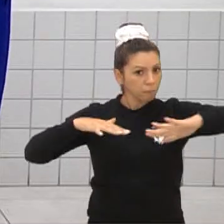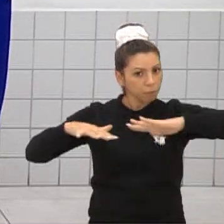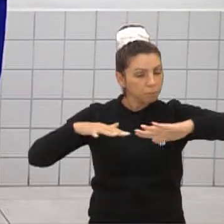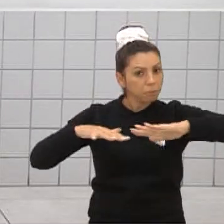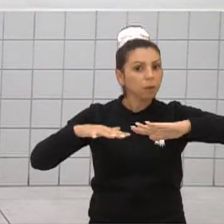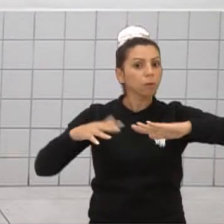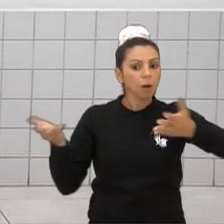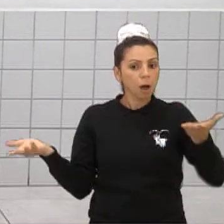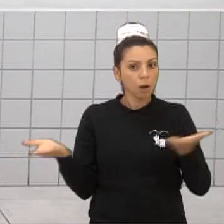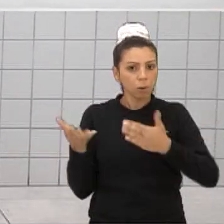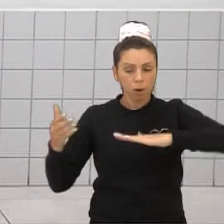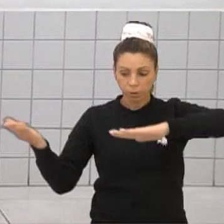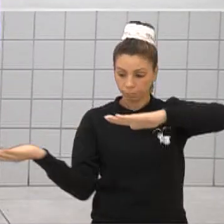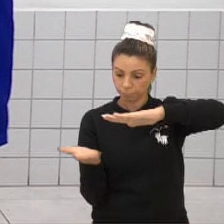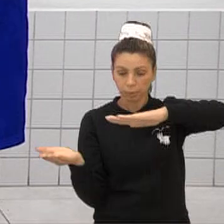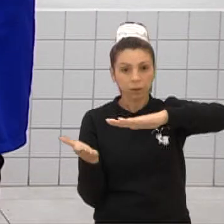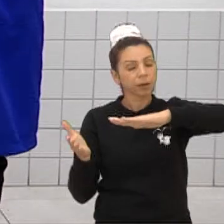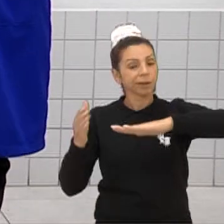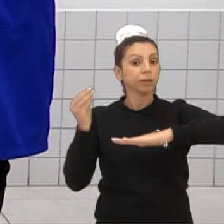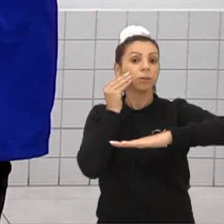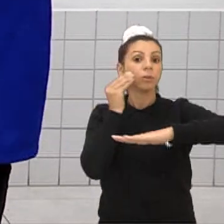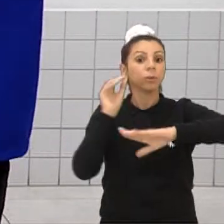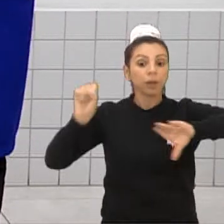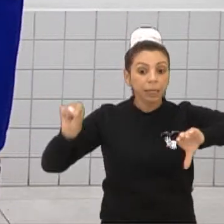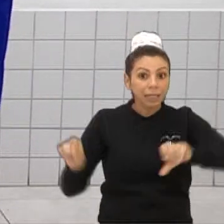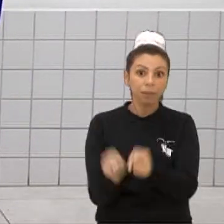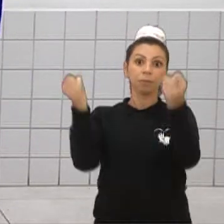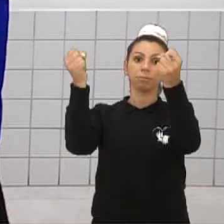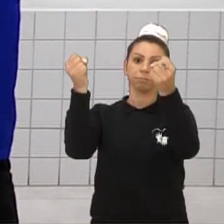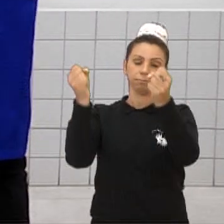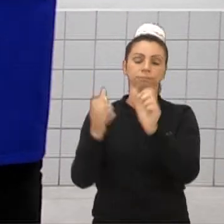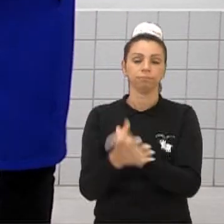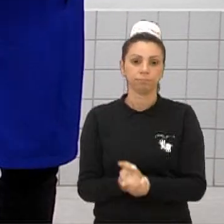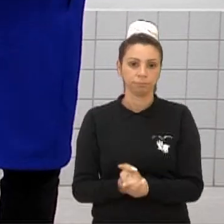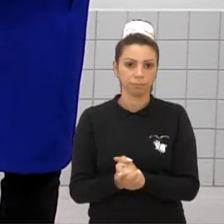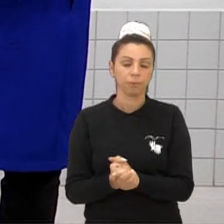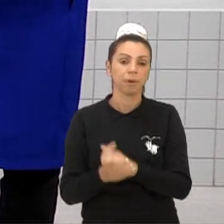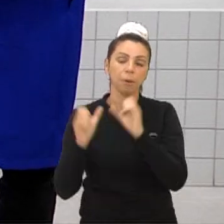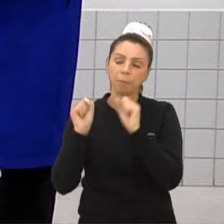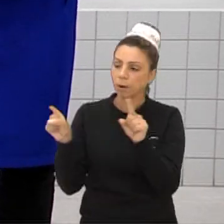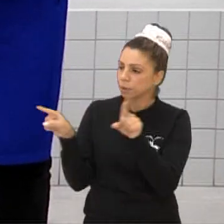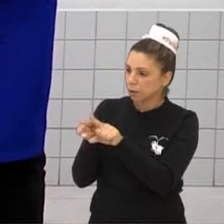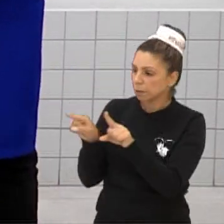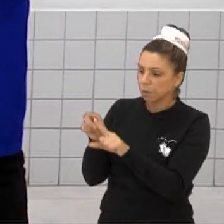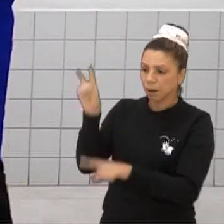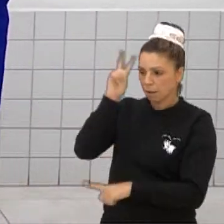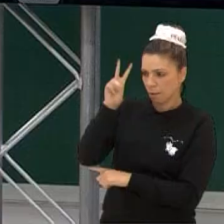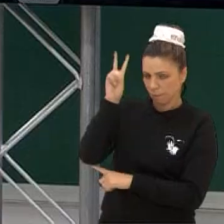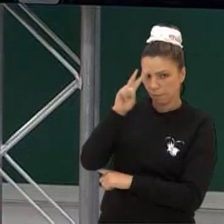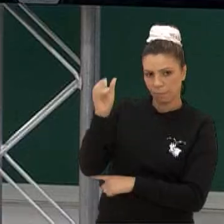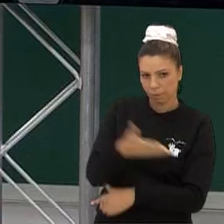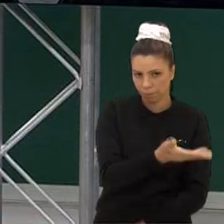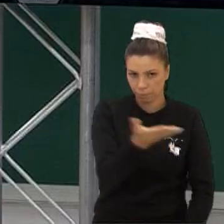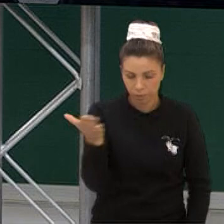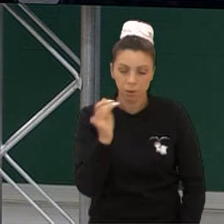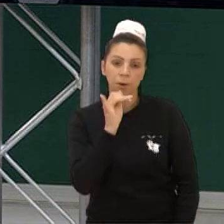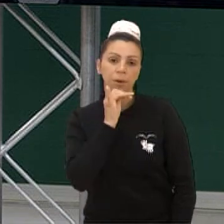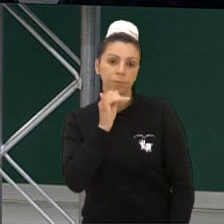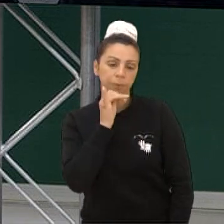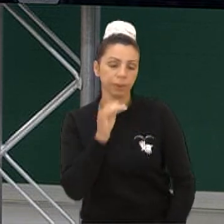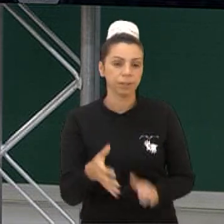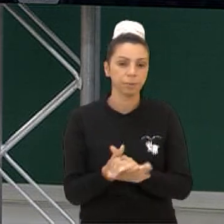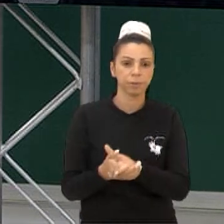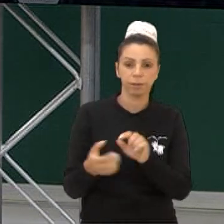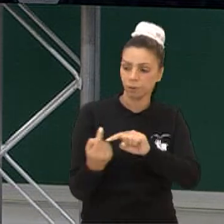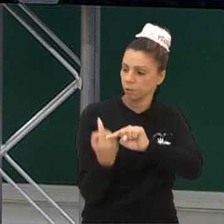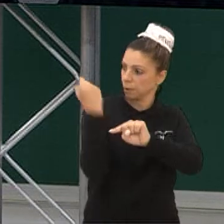contemporânea tentam quebrar com isso, né? Muito bom, Marcela. E posso até pegar um gancho no professor? Lembrando vocês que, se a gente for lá na história